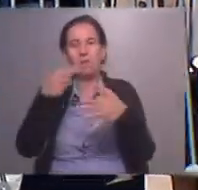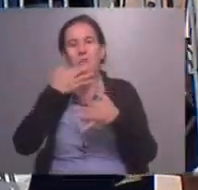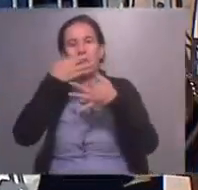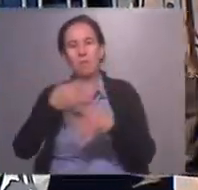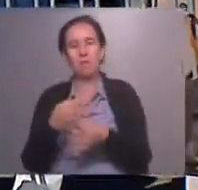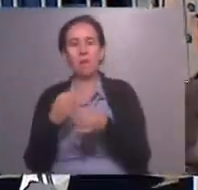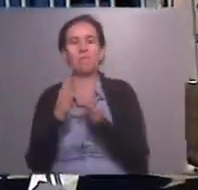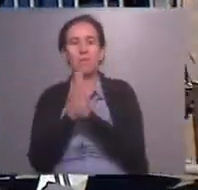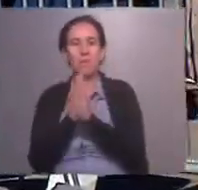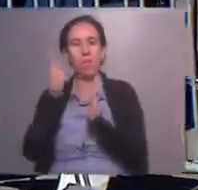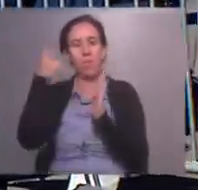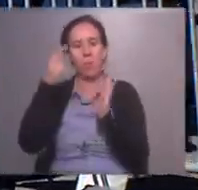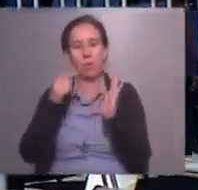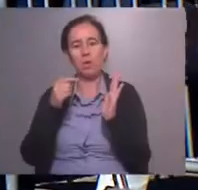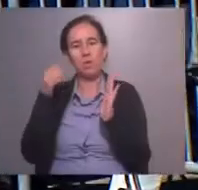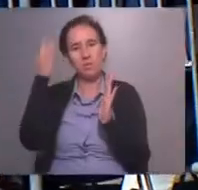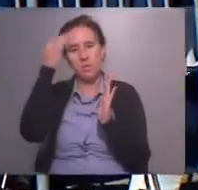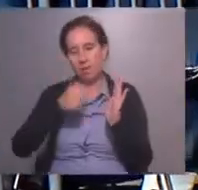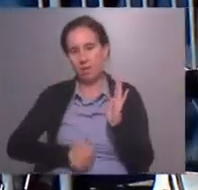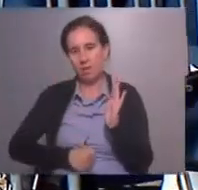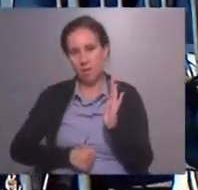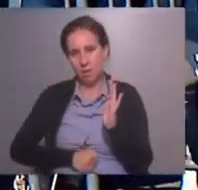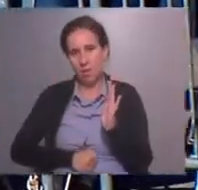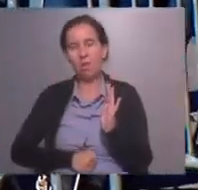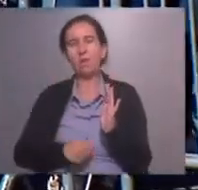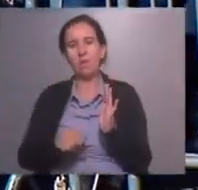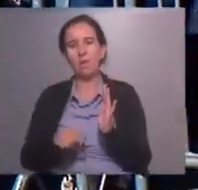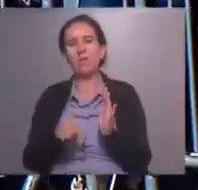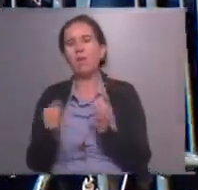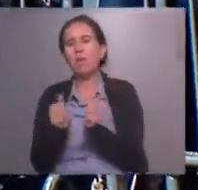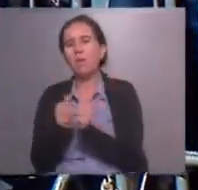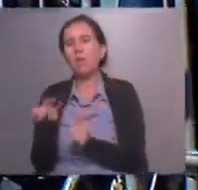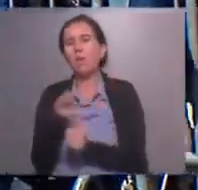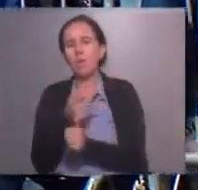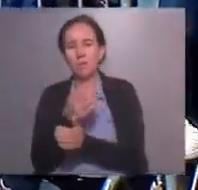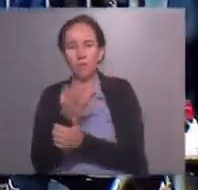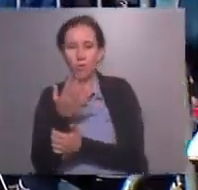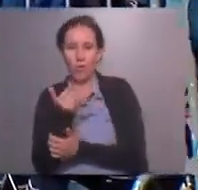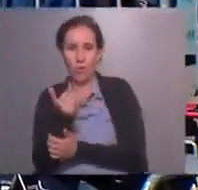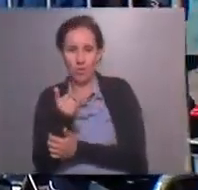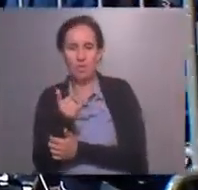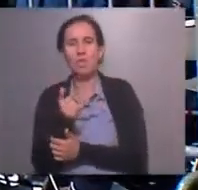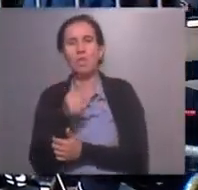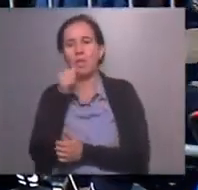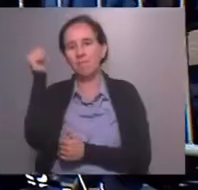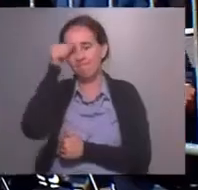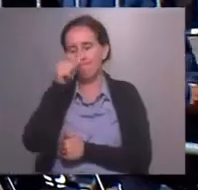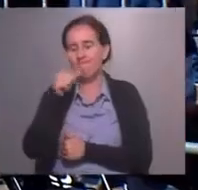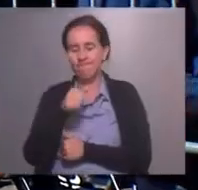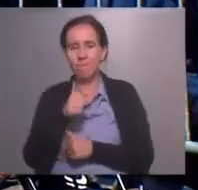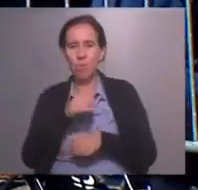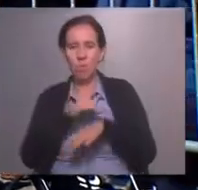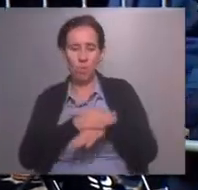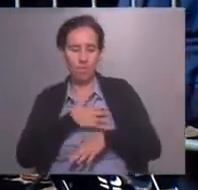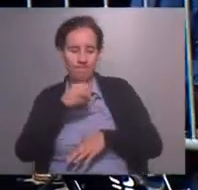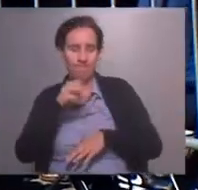e Apostólica. Professo um só batismo para a remissão dos pecados, espero a ressurreição dos mortos e a